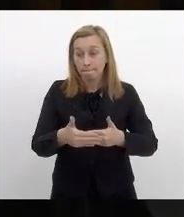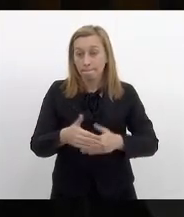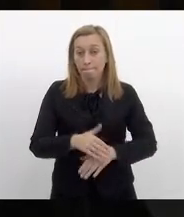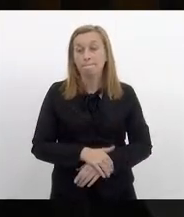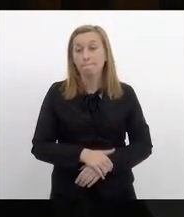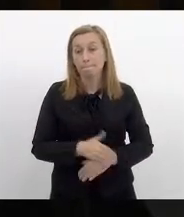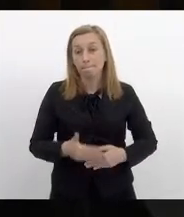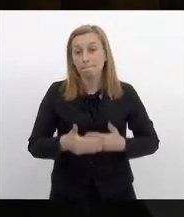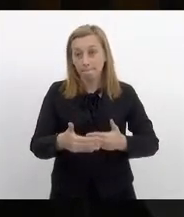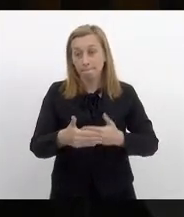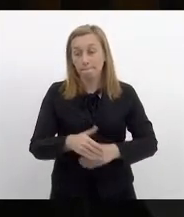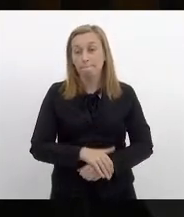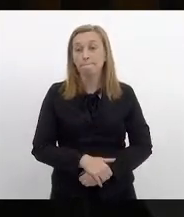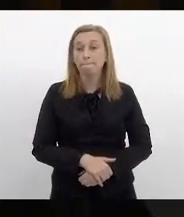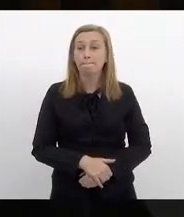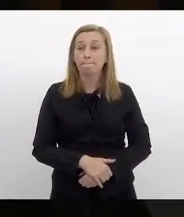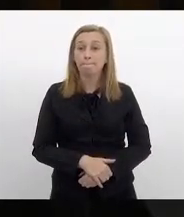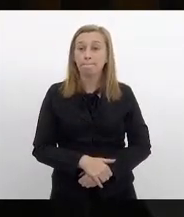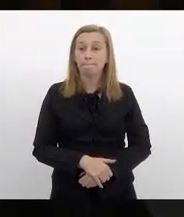avançou-se.